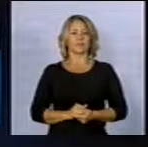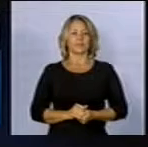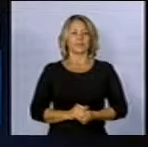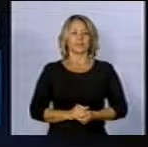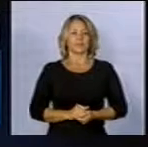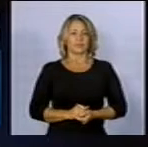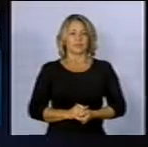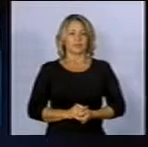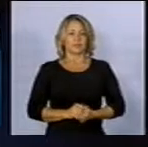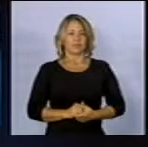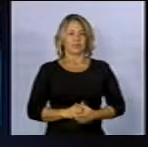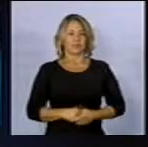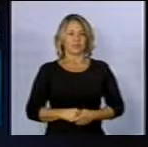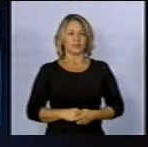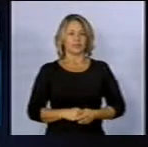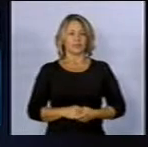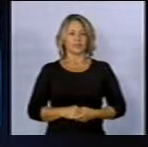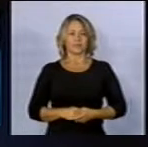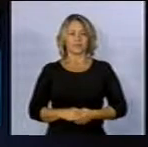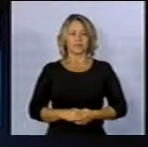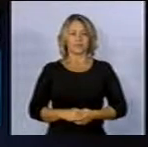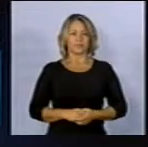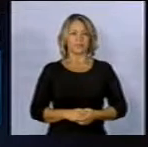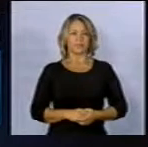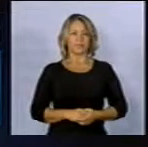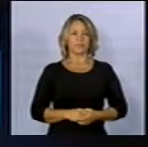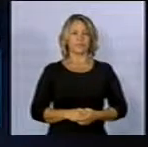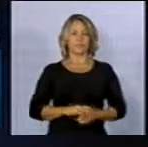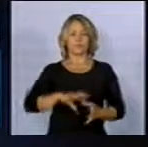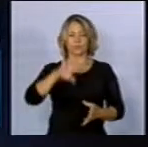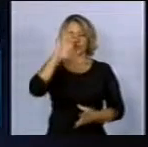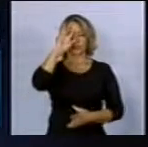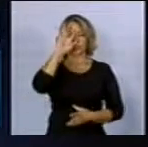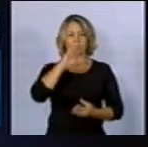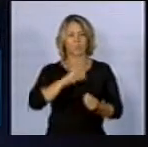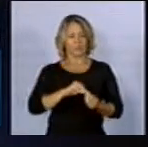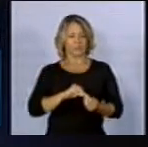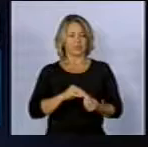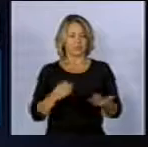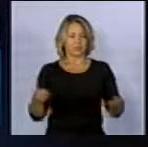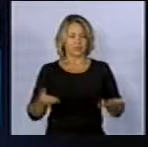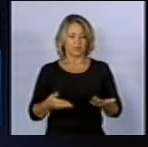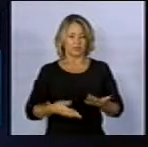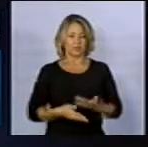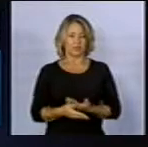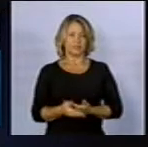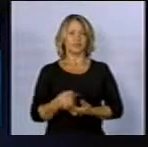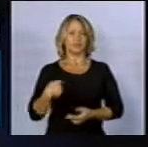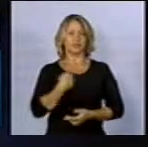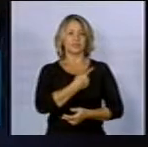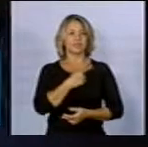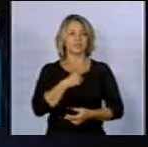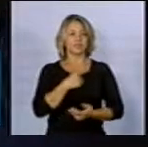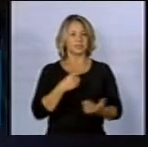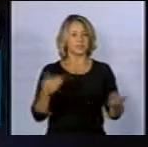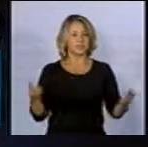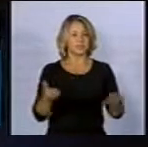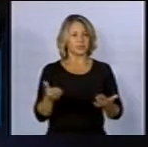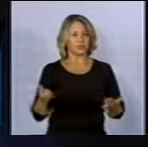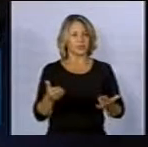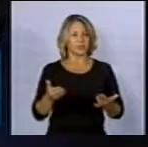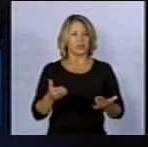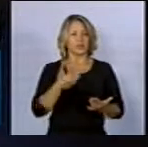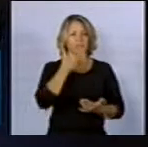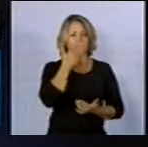Ok tempo bem senhores então concluindo nós temos hoje o